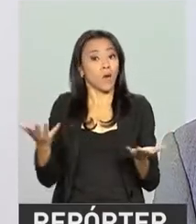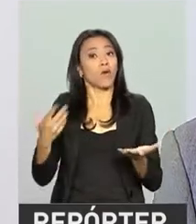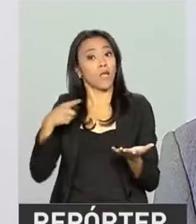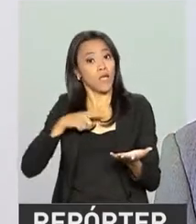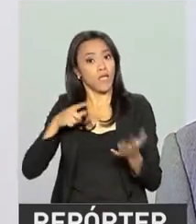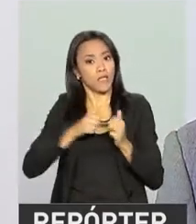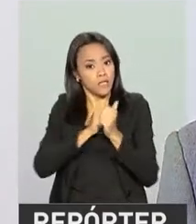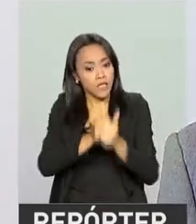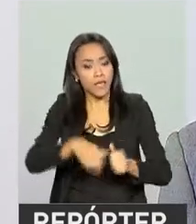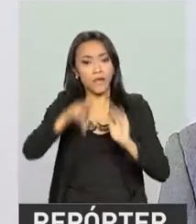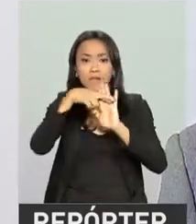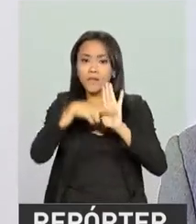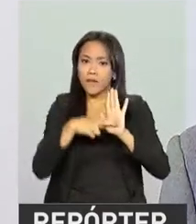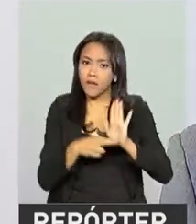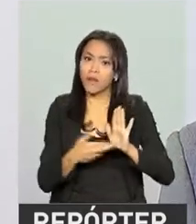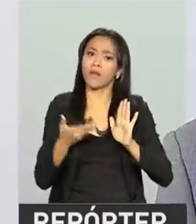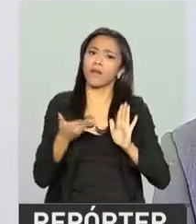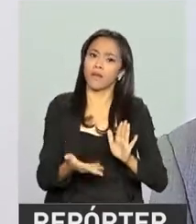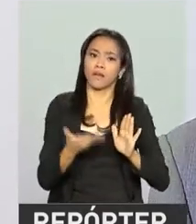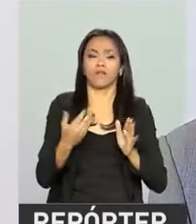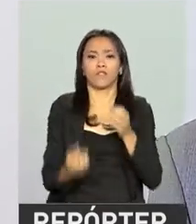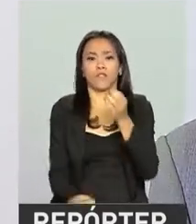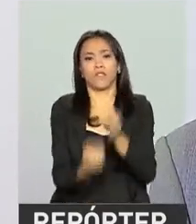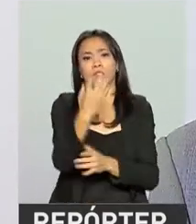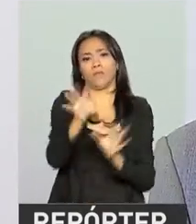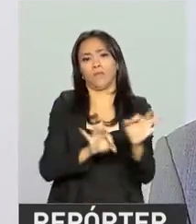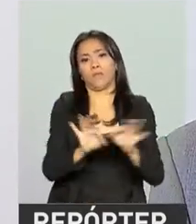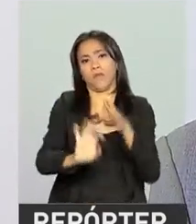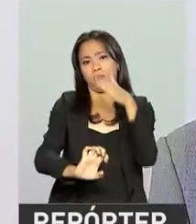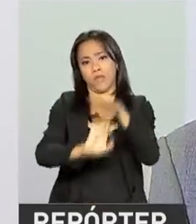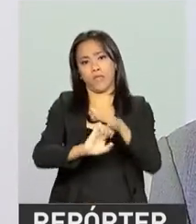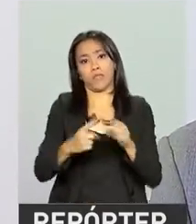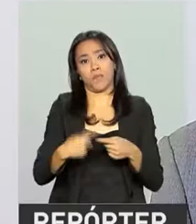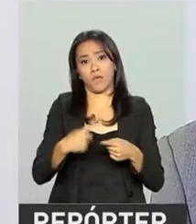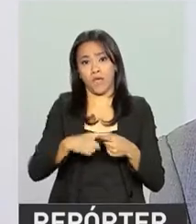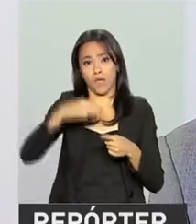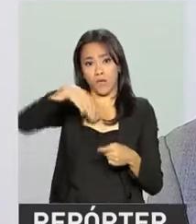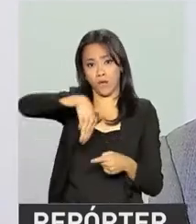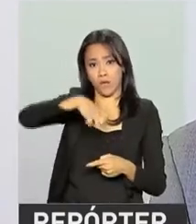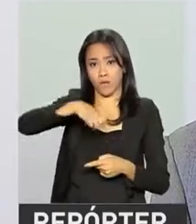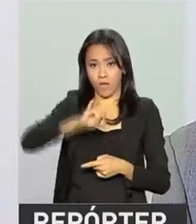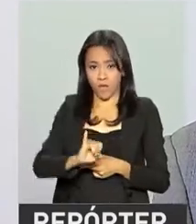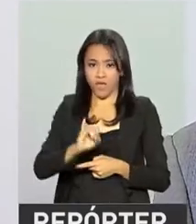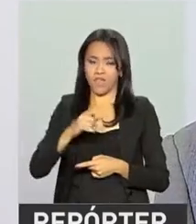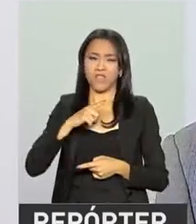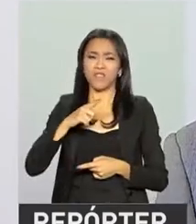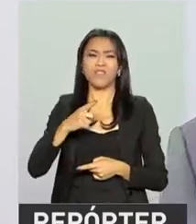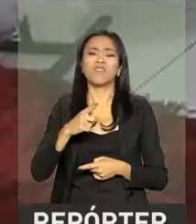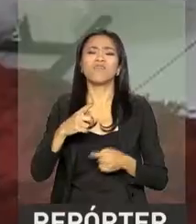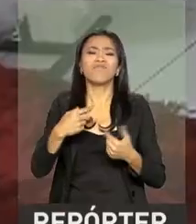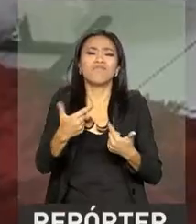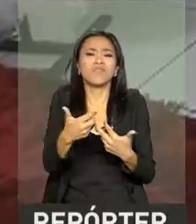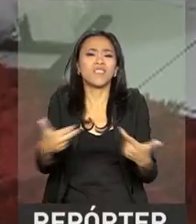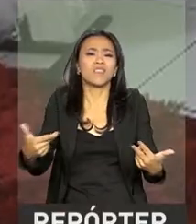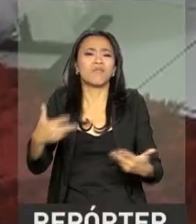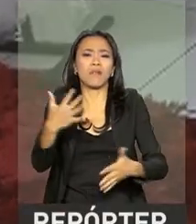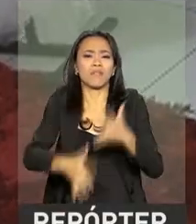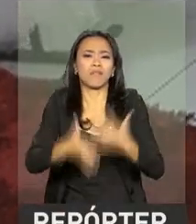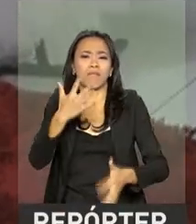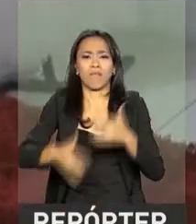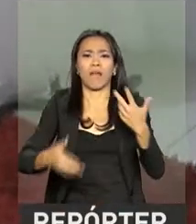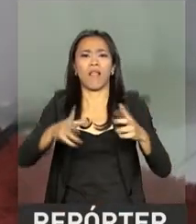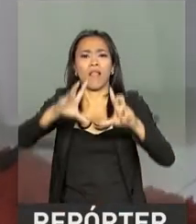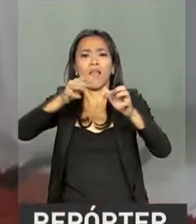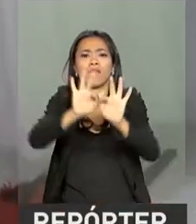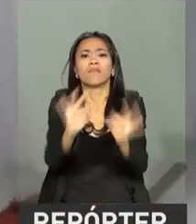não o machucar até porque o bei tal exemplo de burocracias atualmente pode